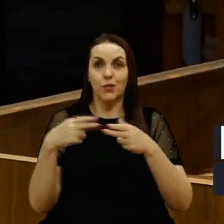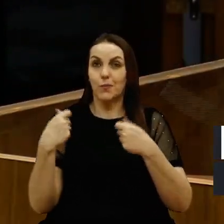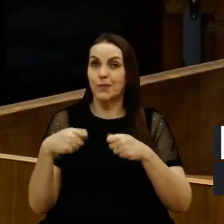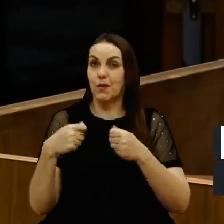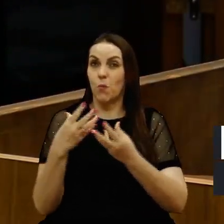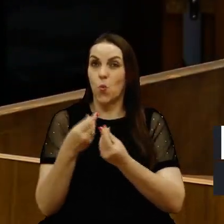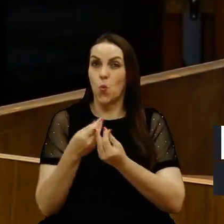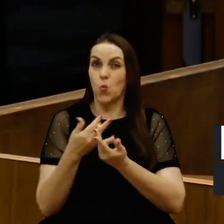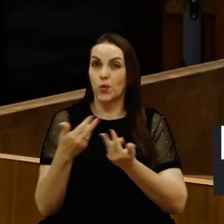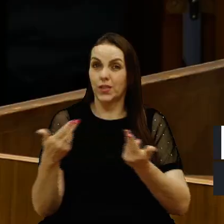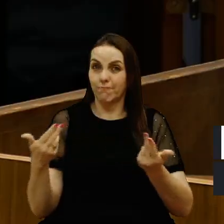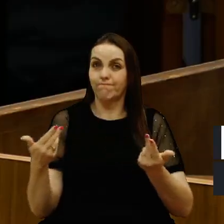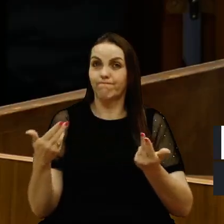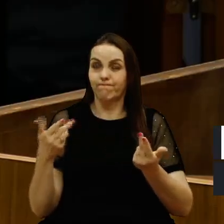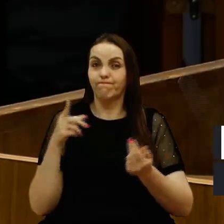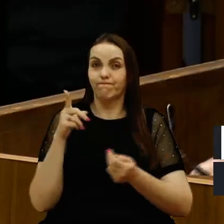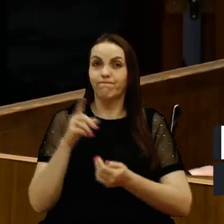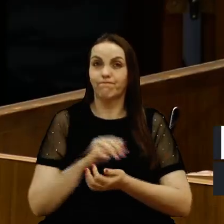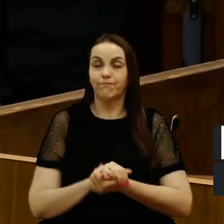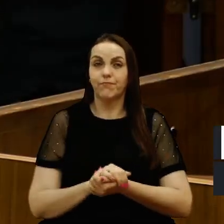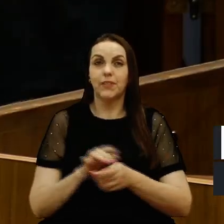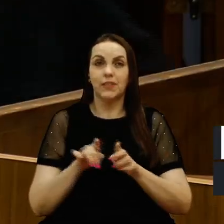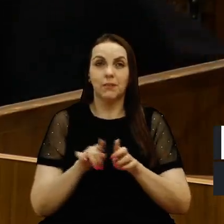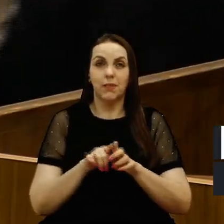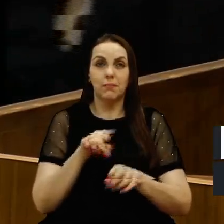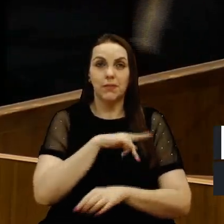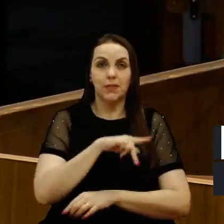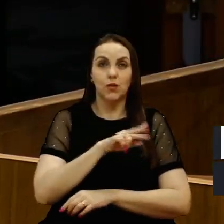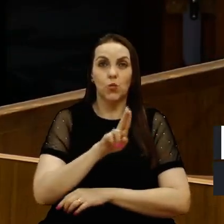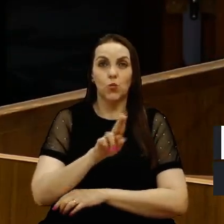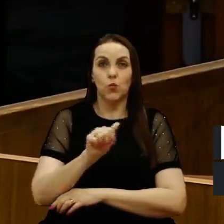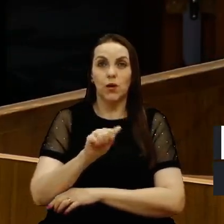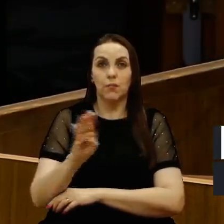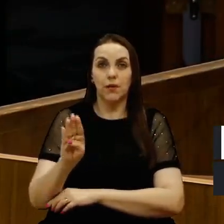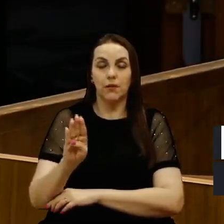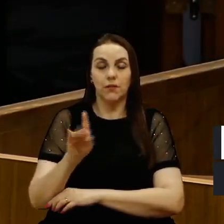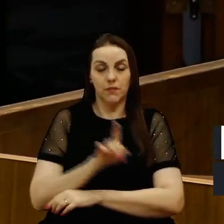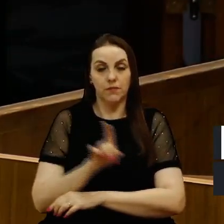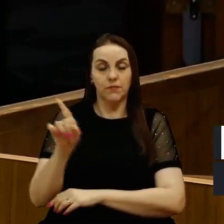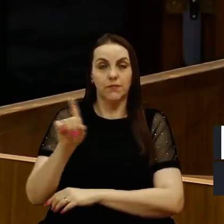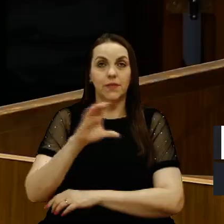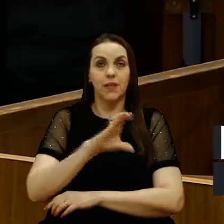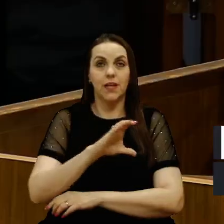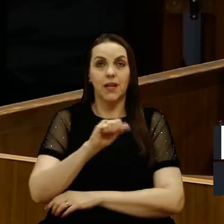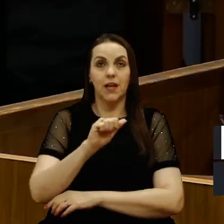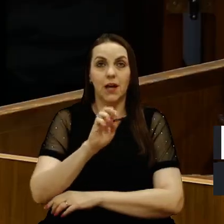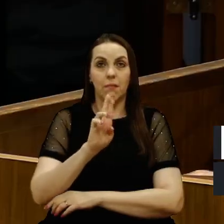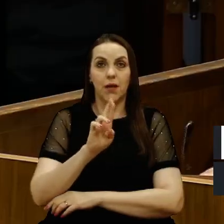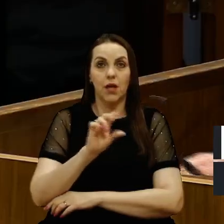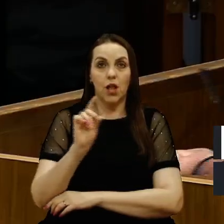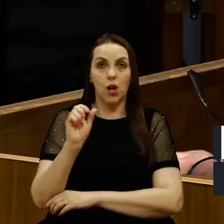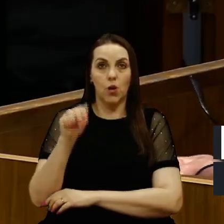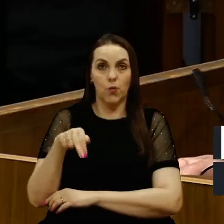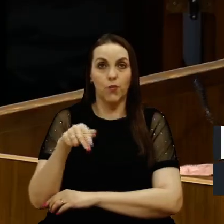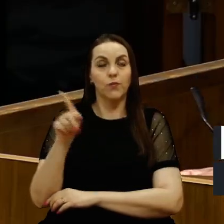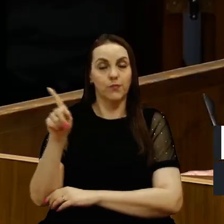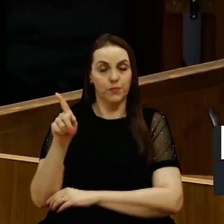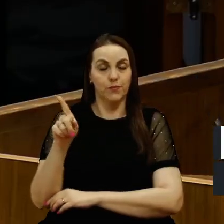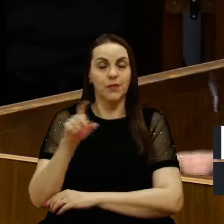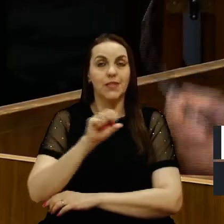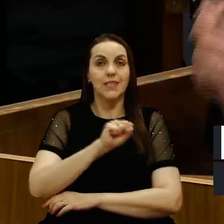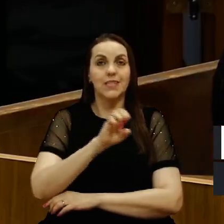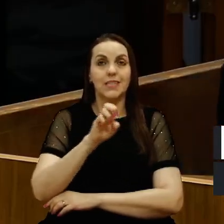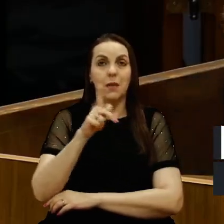muito, com o presidente da UAB, estivemos no Cabelon, que é a secretaria, a CEPLAN, que cuida